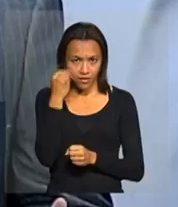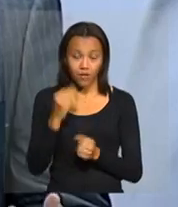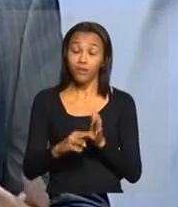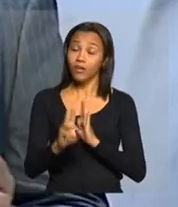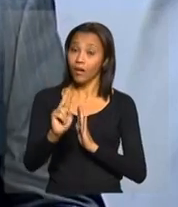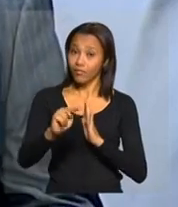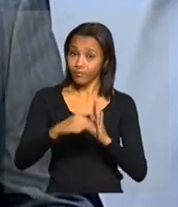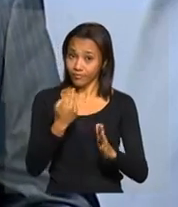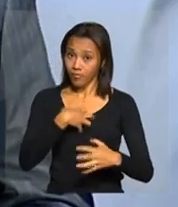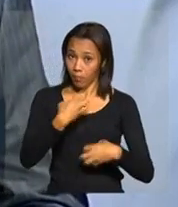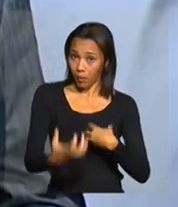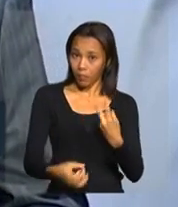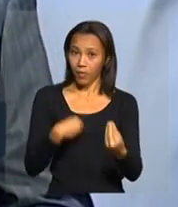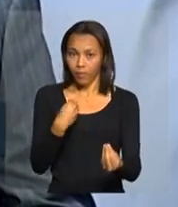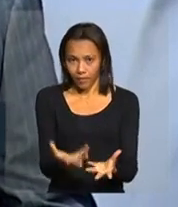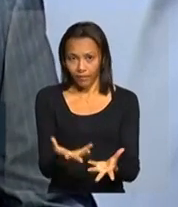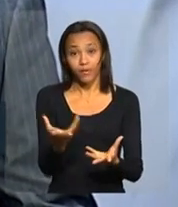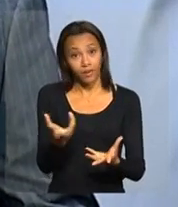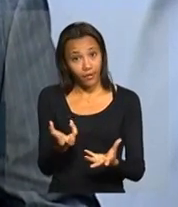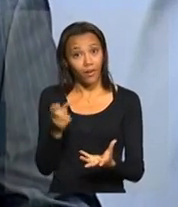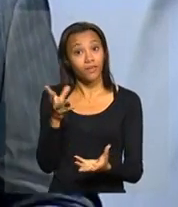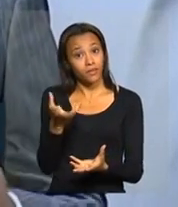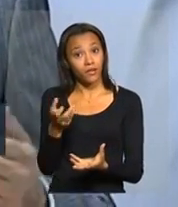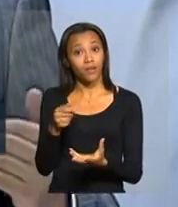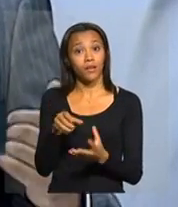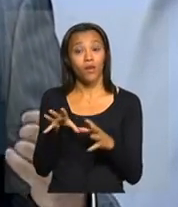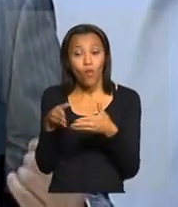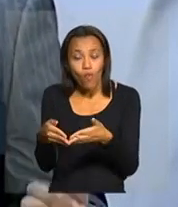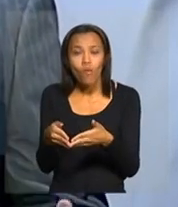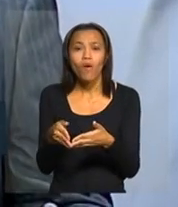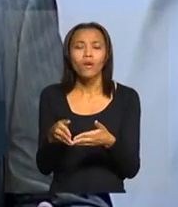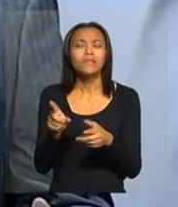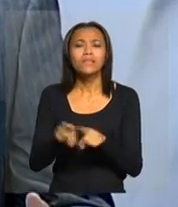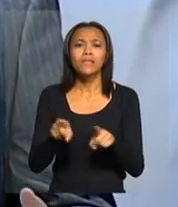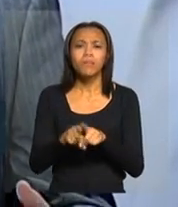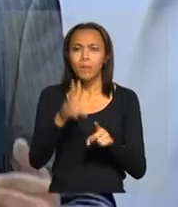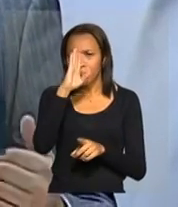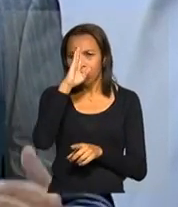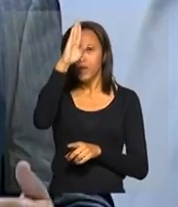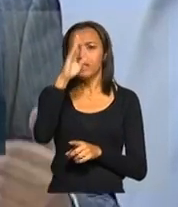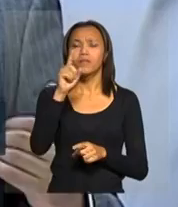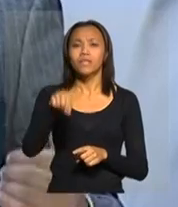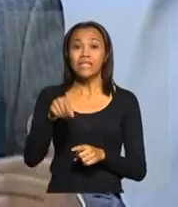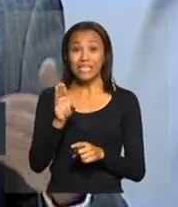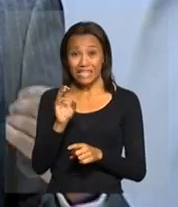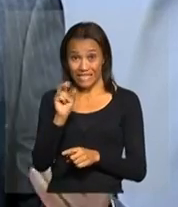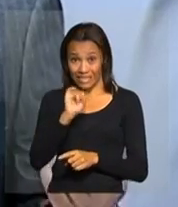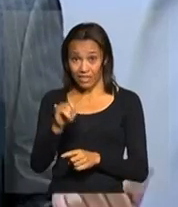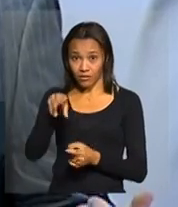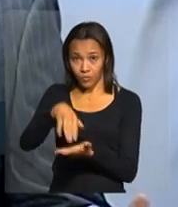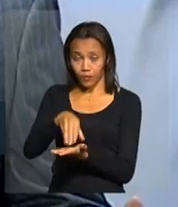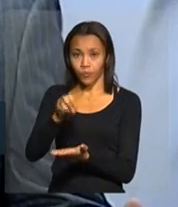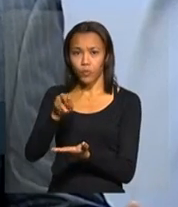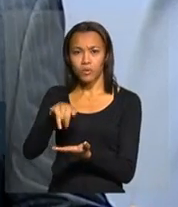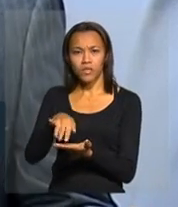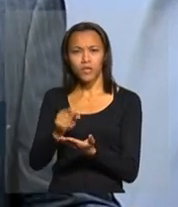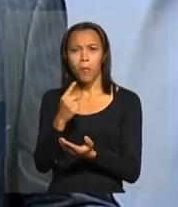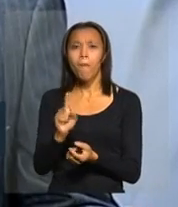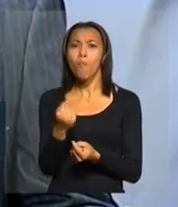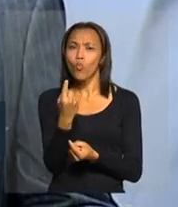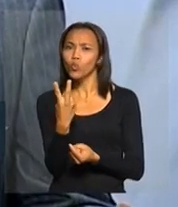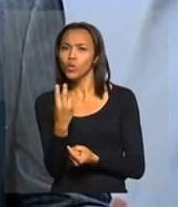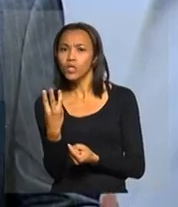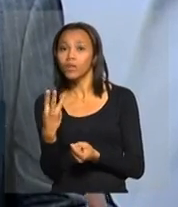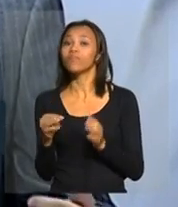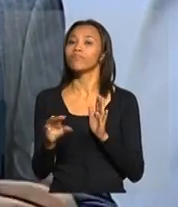de transplante daquele tipo de órgão que ele quer ser um tutor. E um critério de priorização é se o centro realiza mais de um tipo de